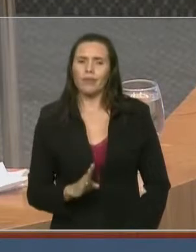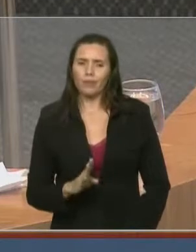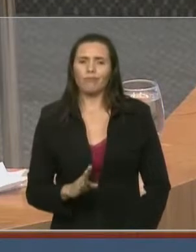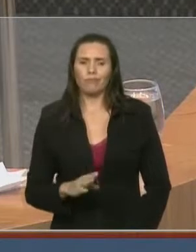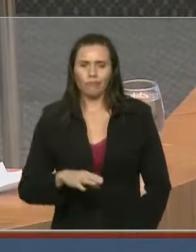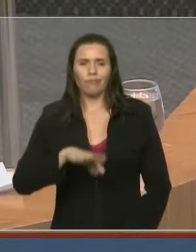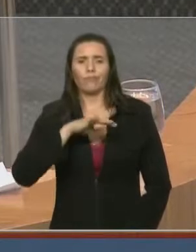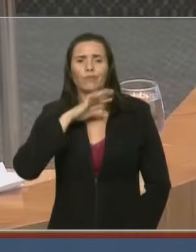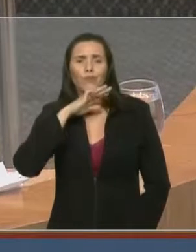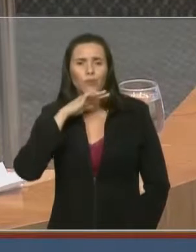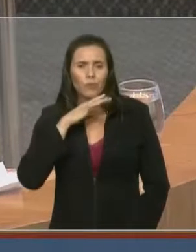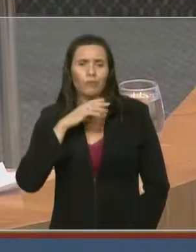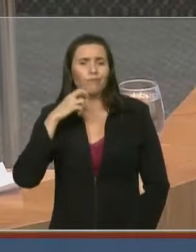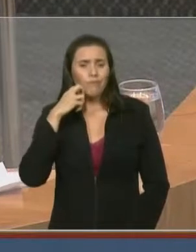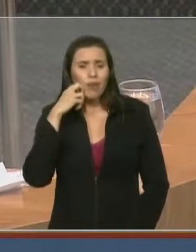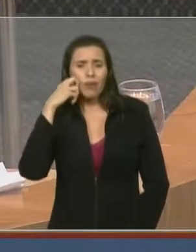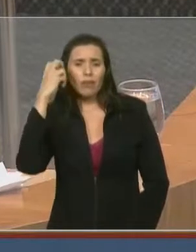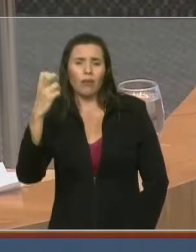especialmente